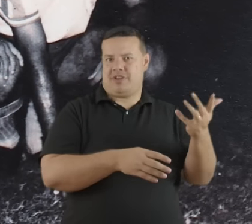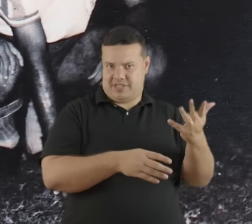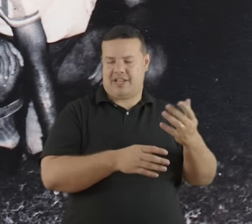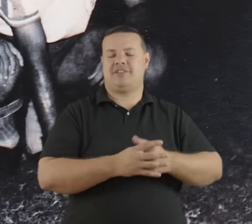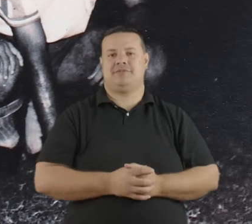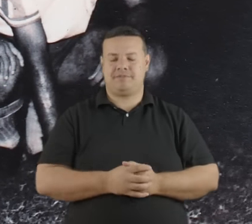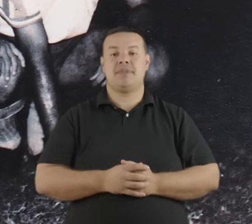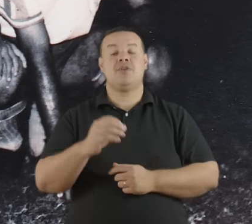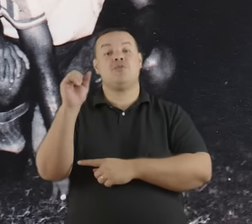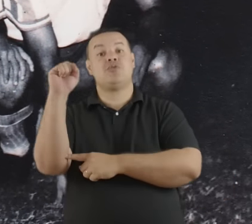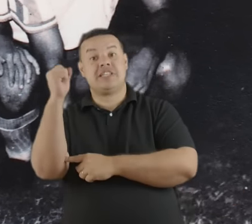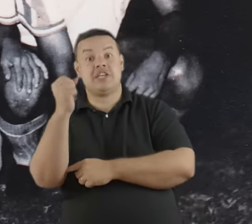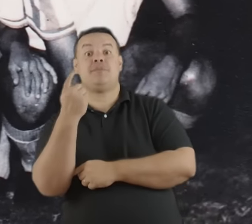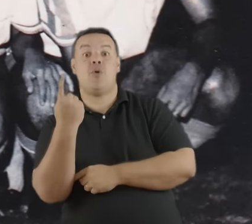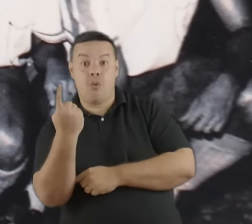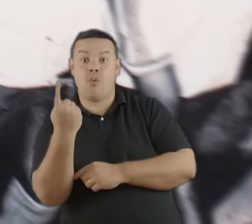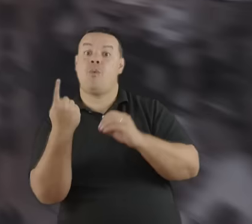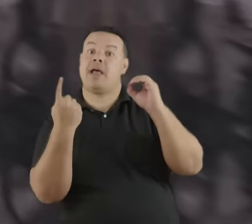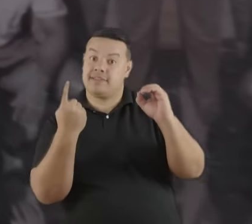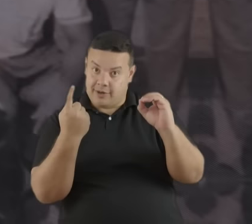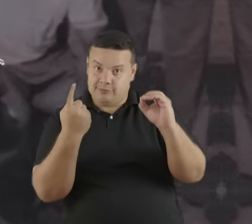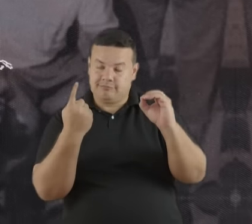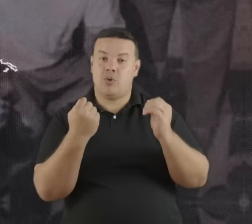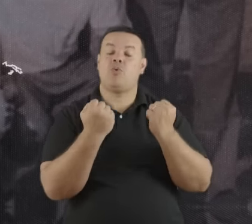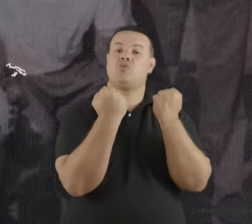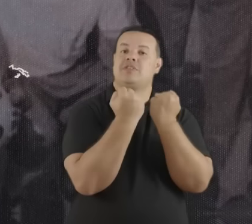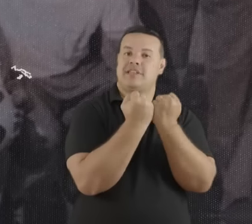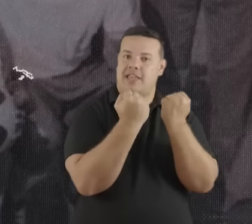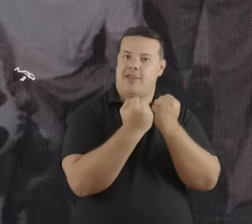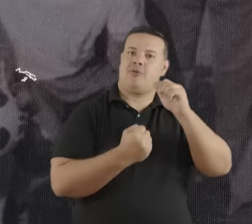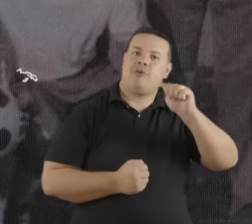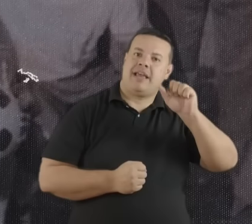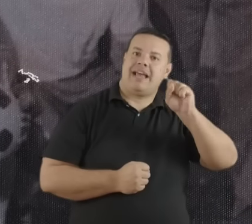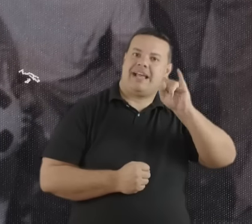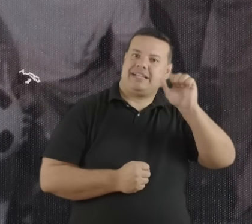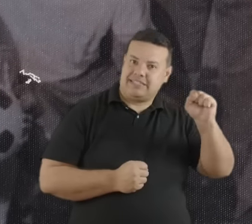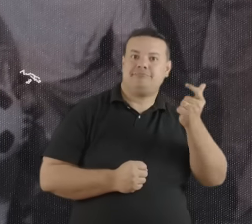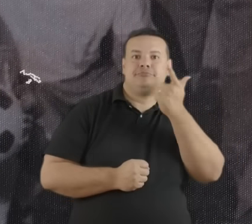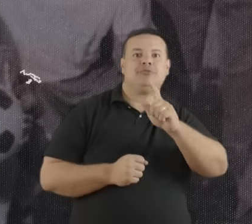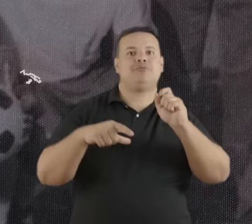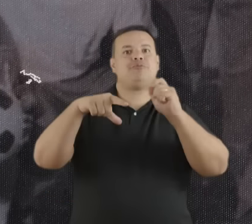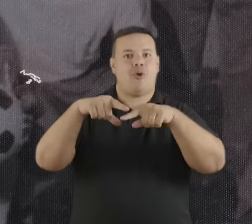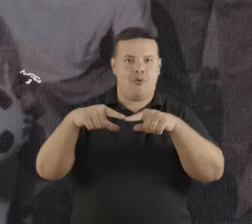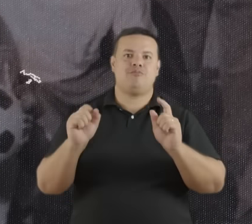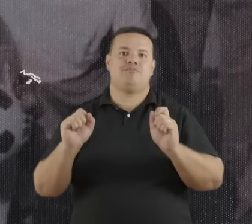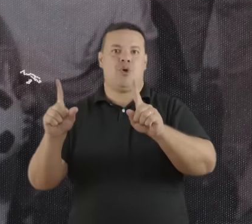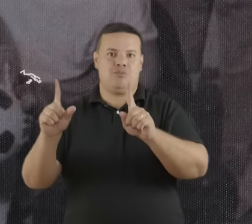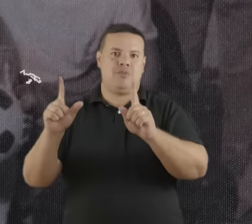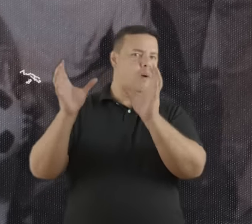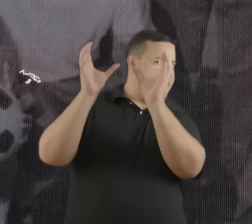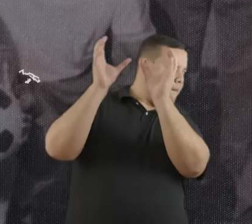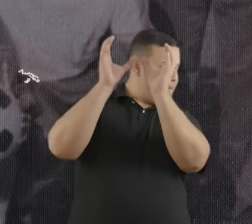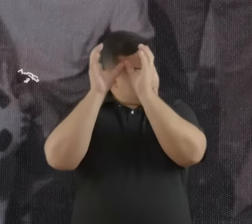o Sergipe vencia por 1-0 quando o zagueiro Assis empatou a partida para o Itabaiana com uma cabeçada